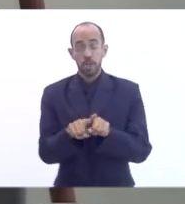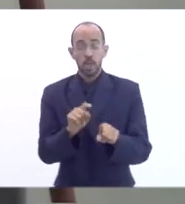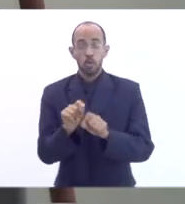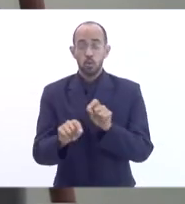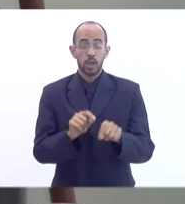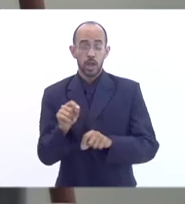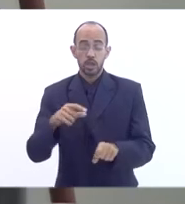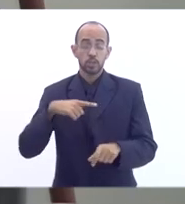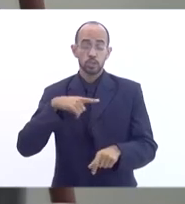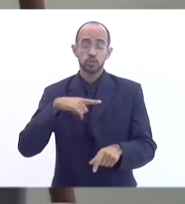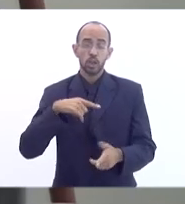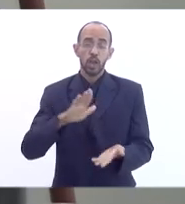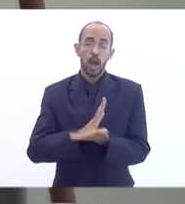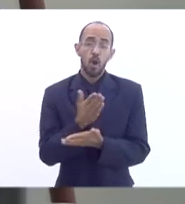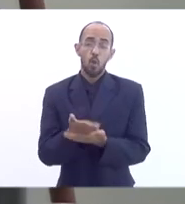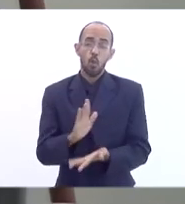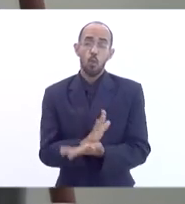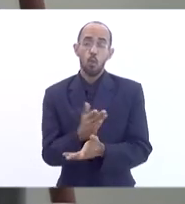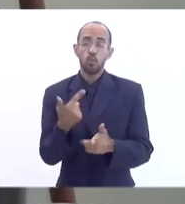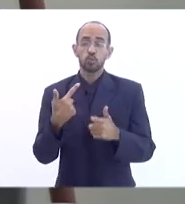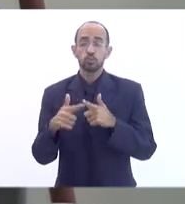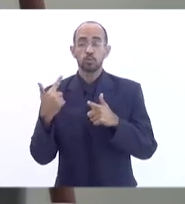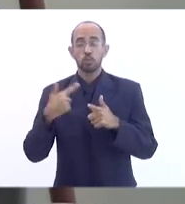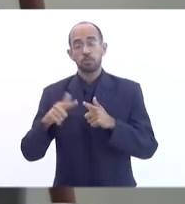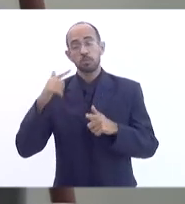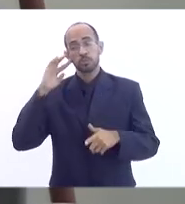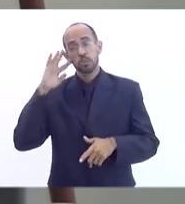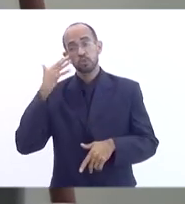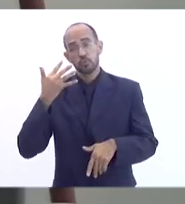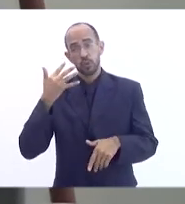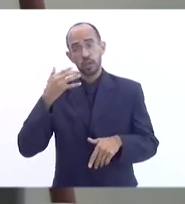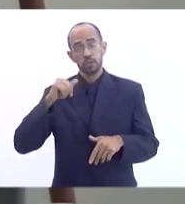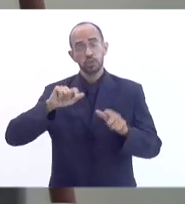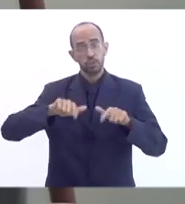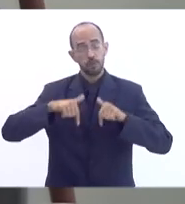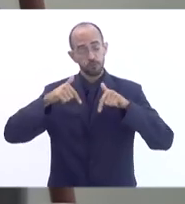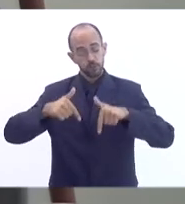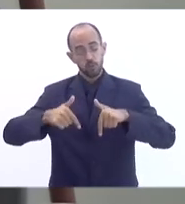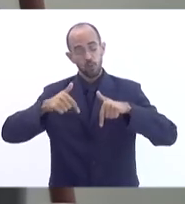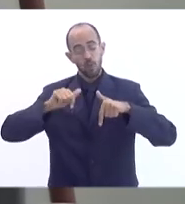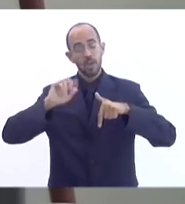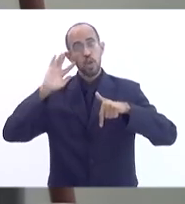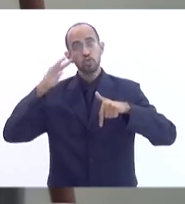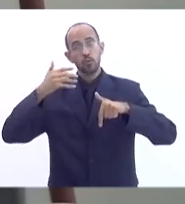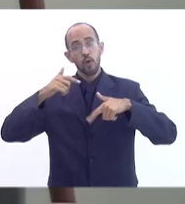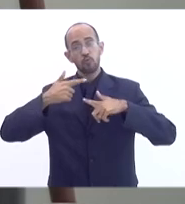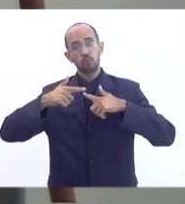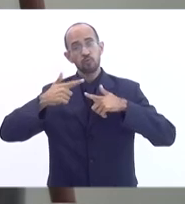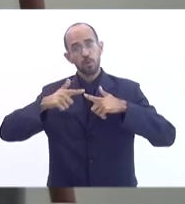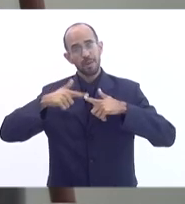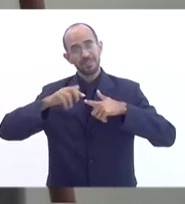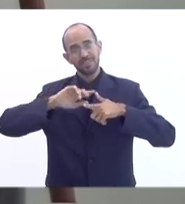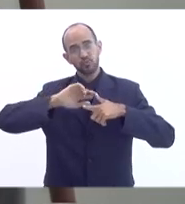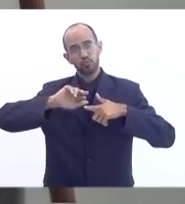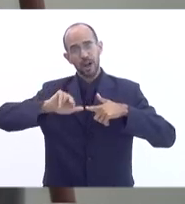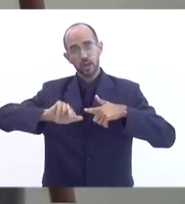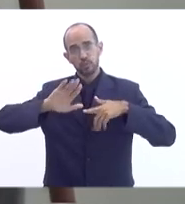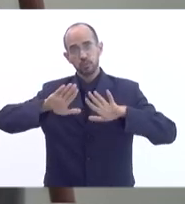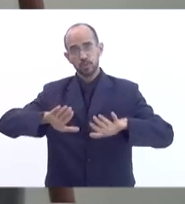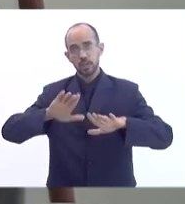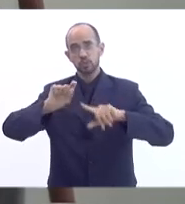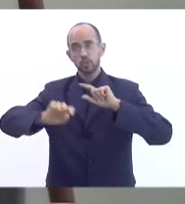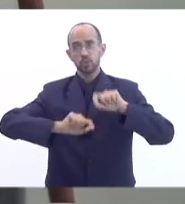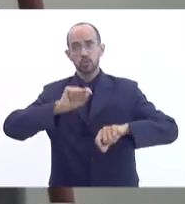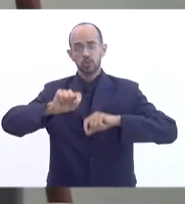Ainda temos alguns problemas aí a resolver já enfrentamos muito já resolvemos muito mas eu diria que